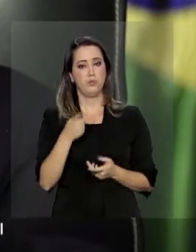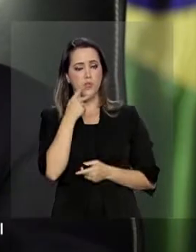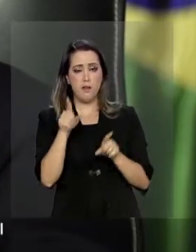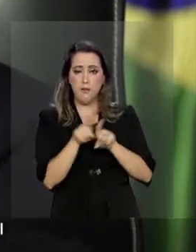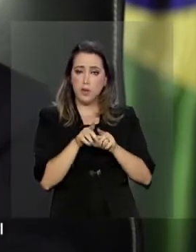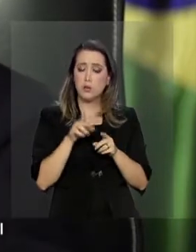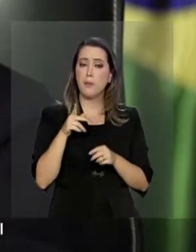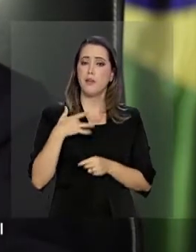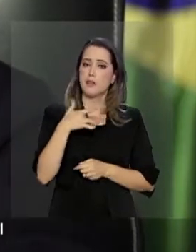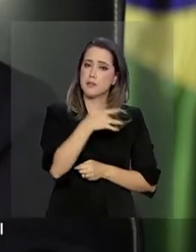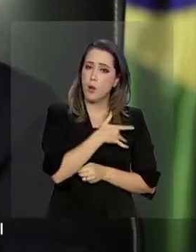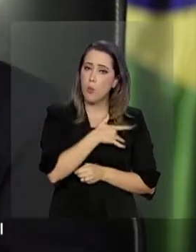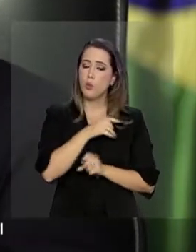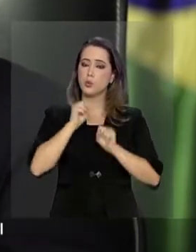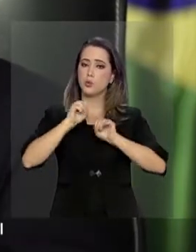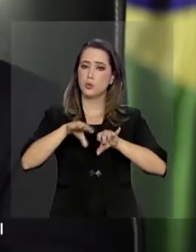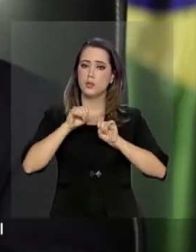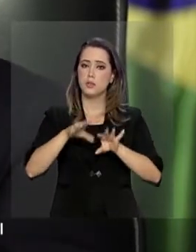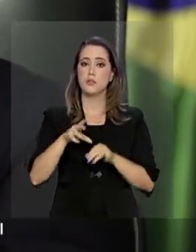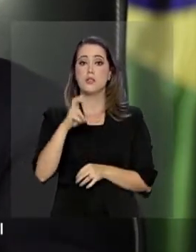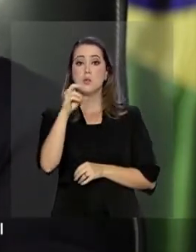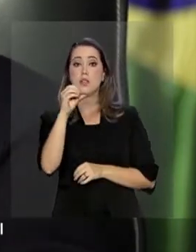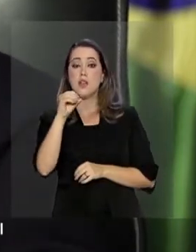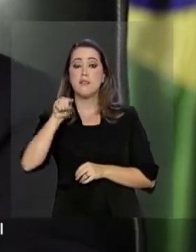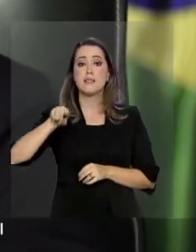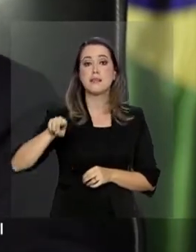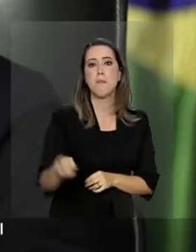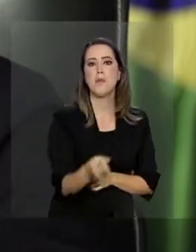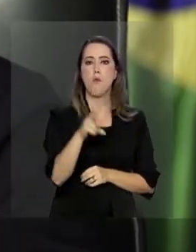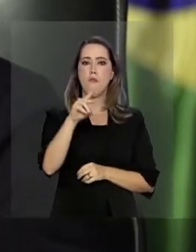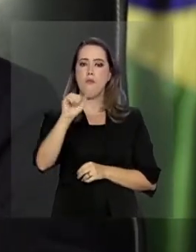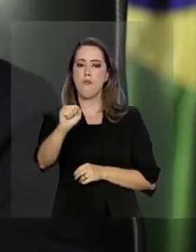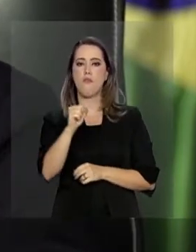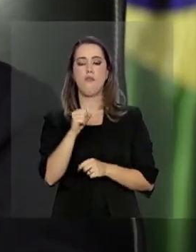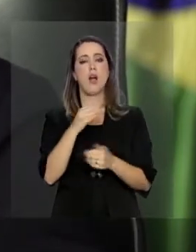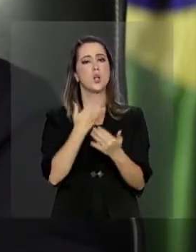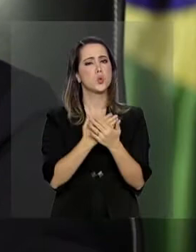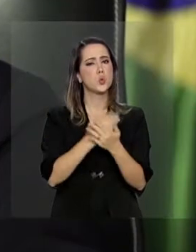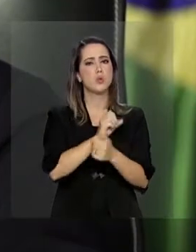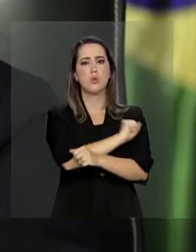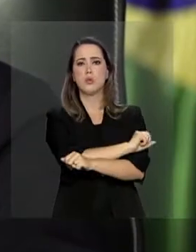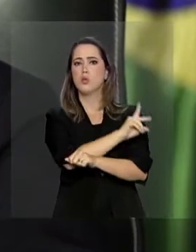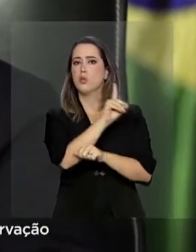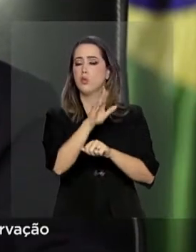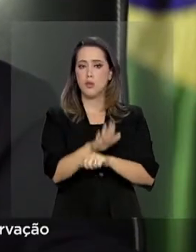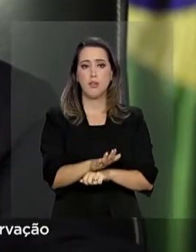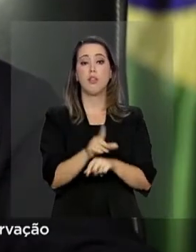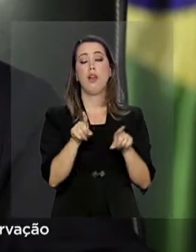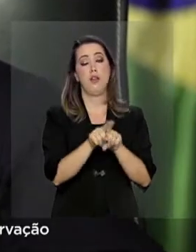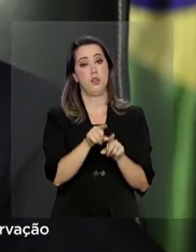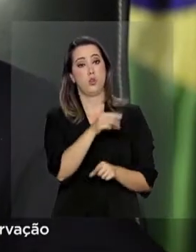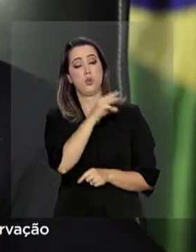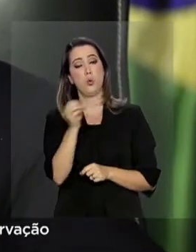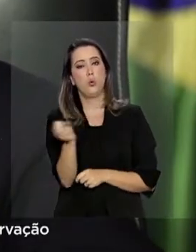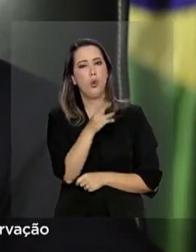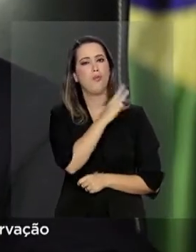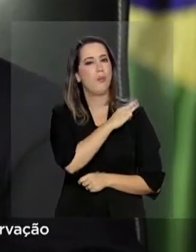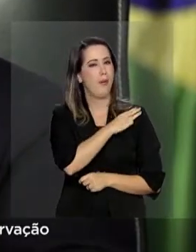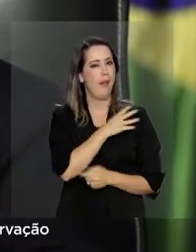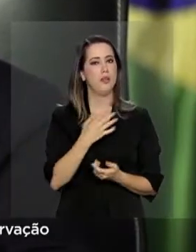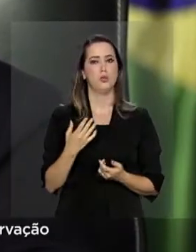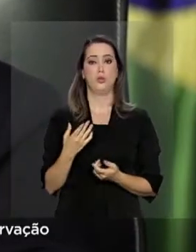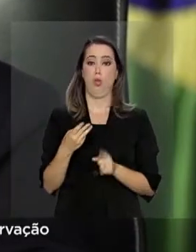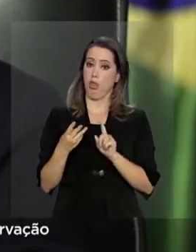na educação com as 500 mil vagas em tempo integral ea reforma do ensino médio falo do meio ambiente